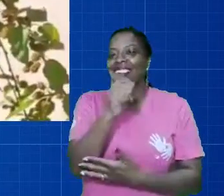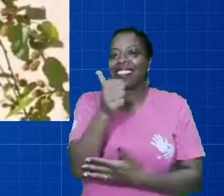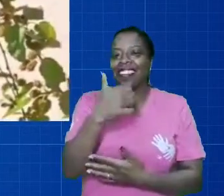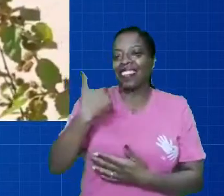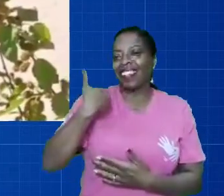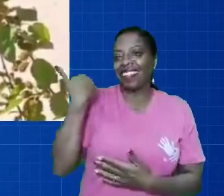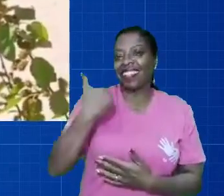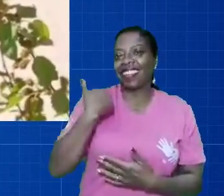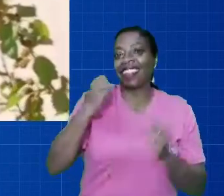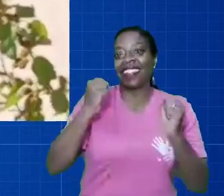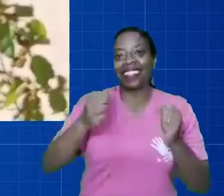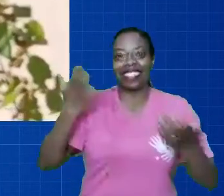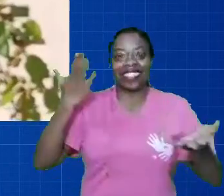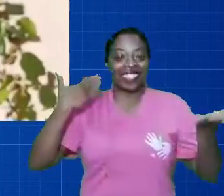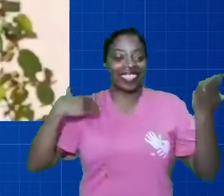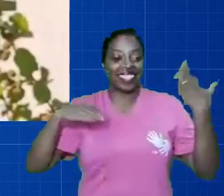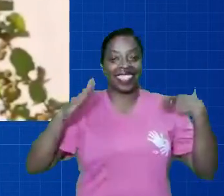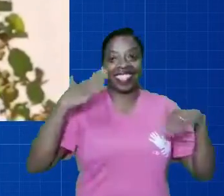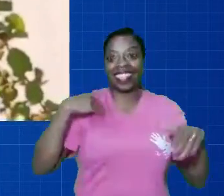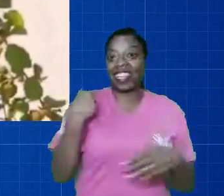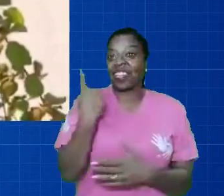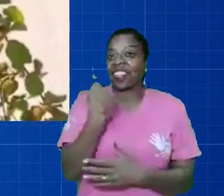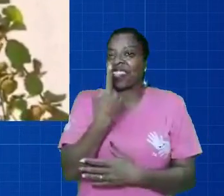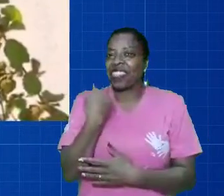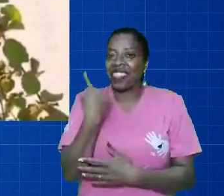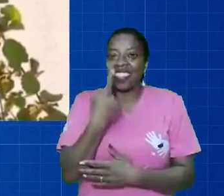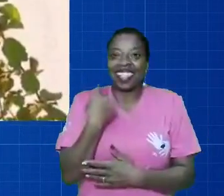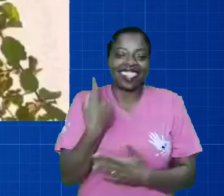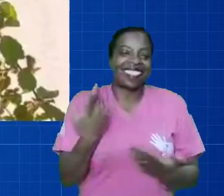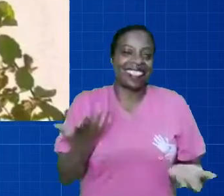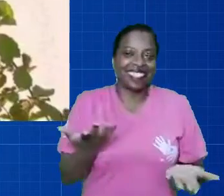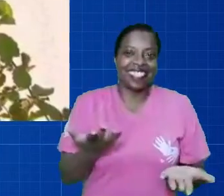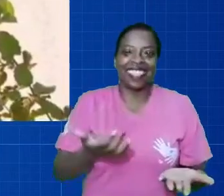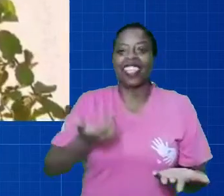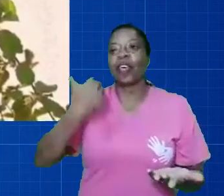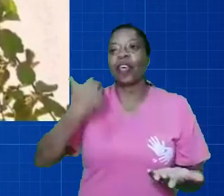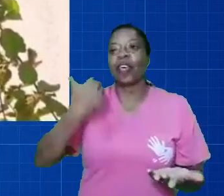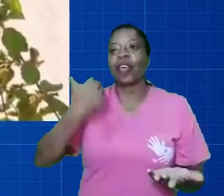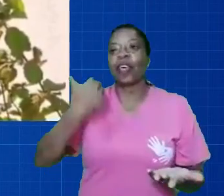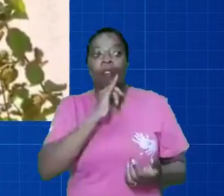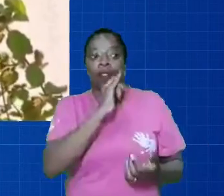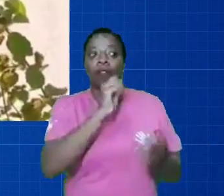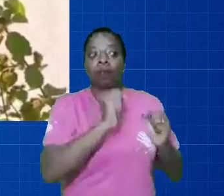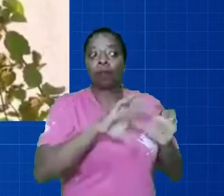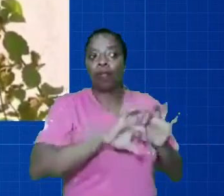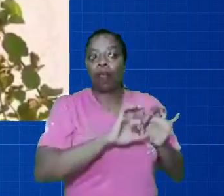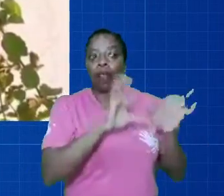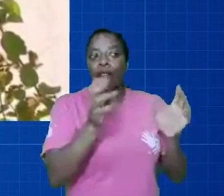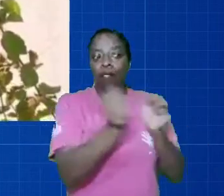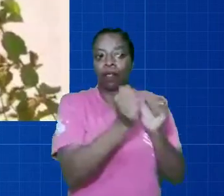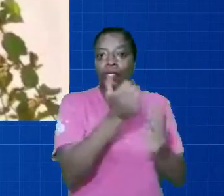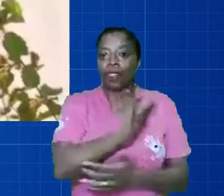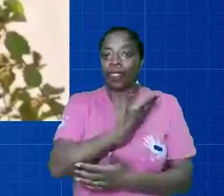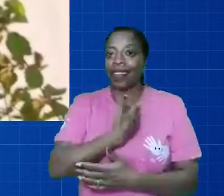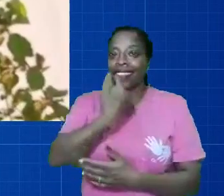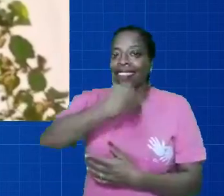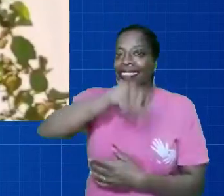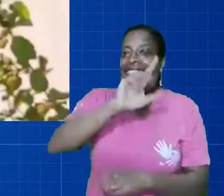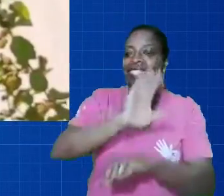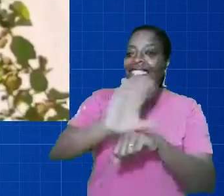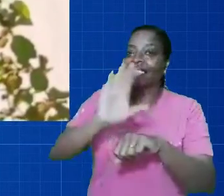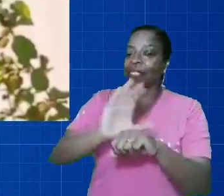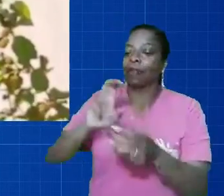com uma amiga pro curso. Então a gente ia pro colégio de manhã e a gente participava da oficina de arte em contraturno à